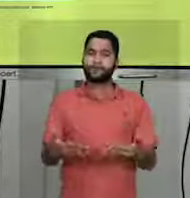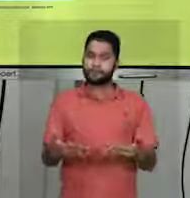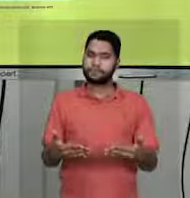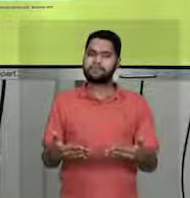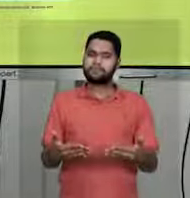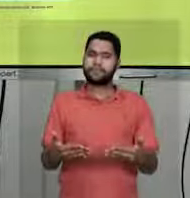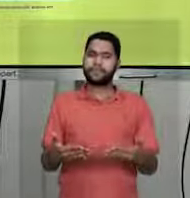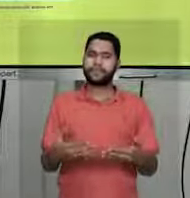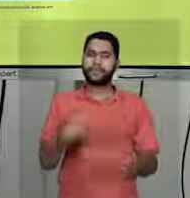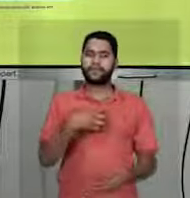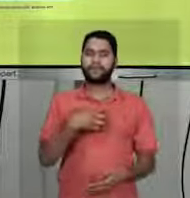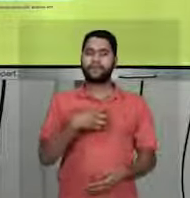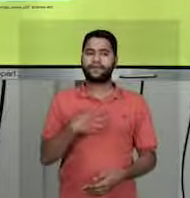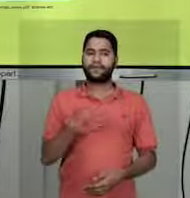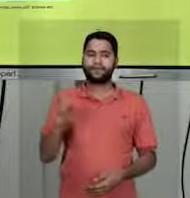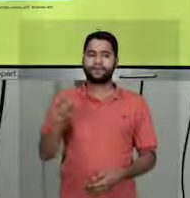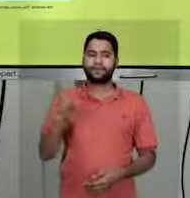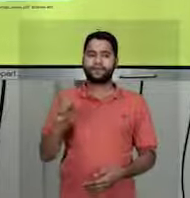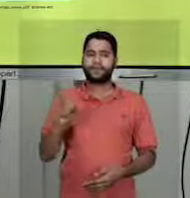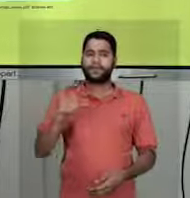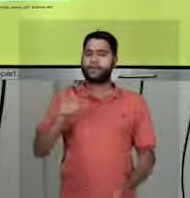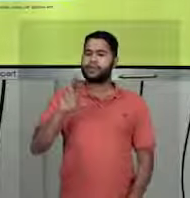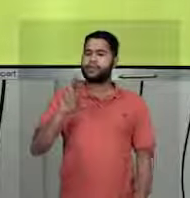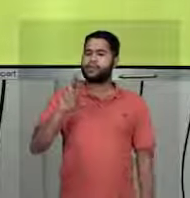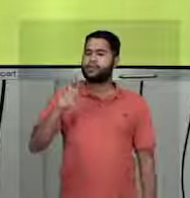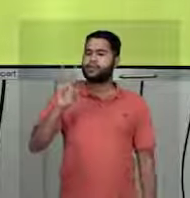essa forma aqui do cristalino.